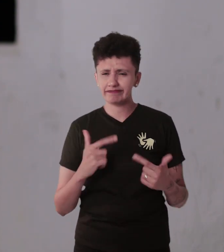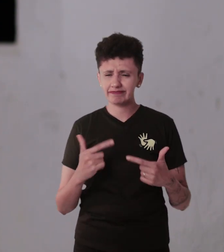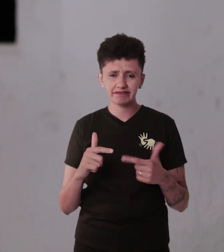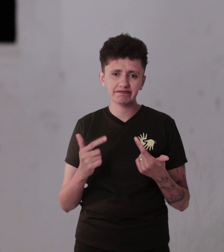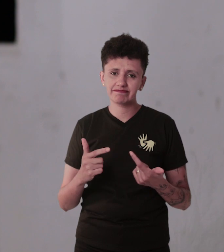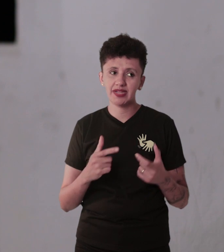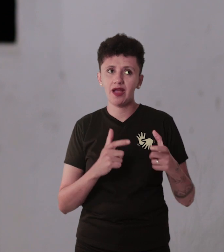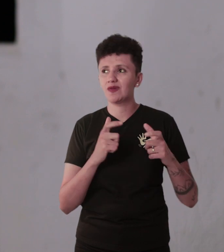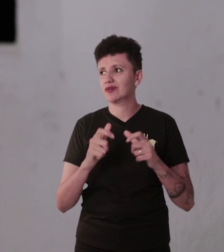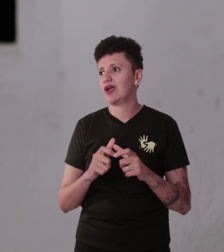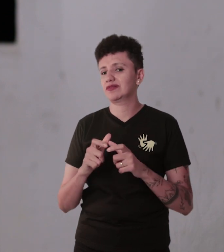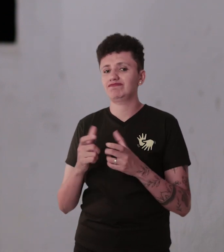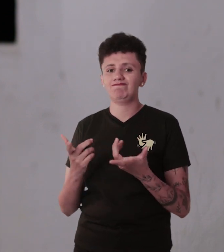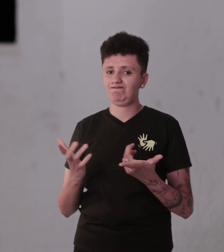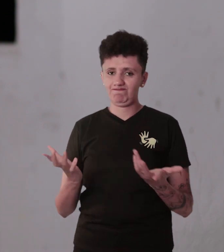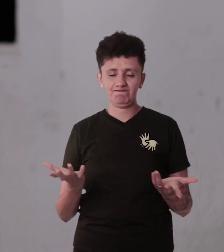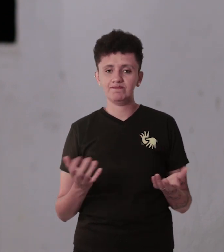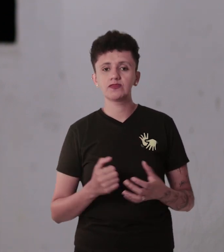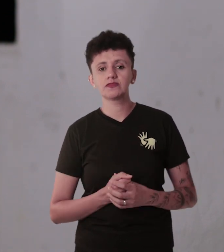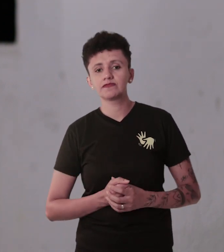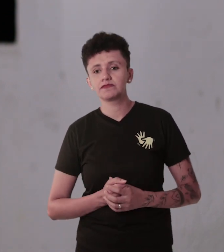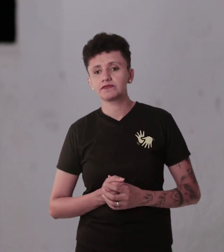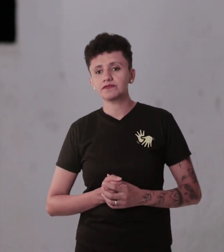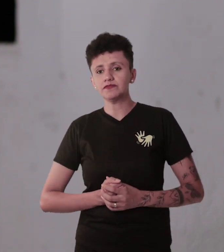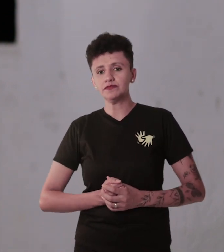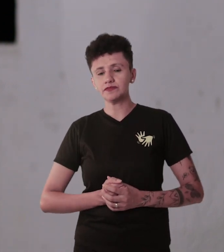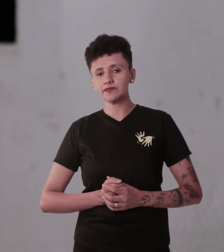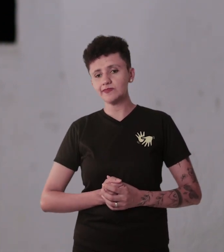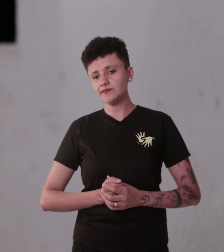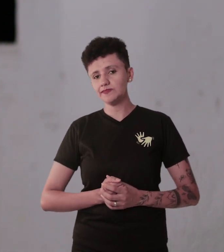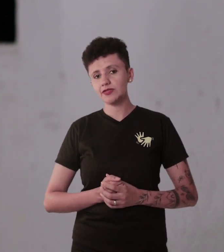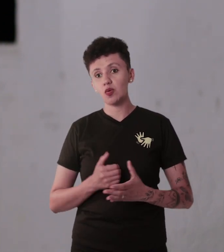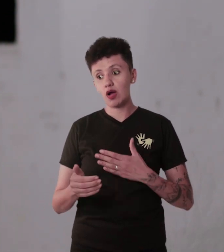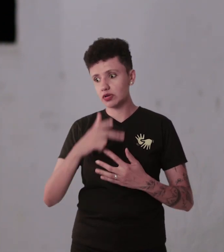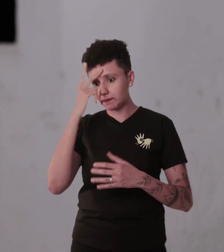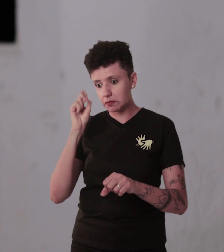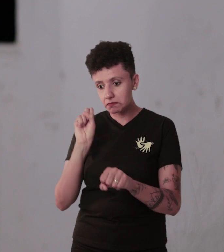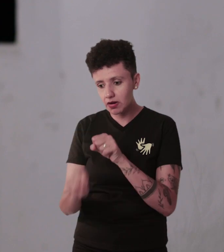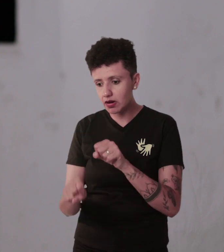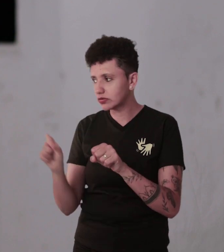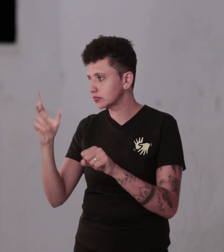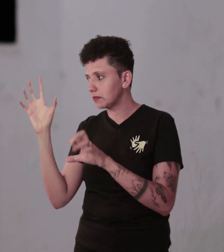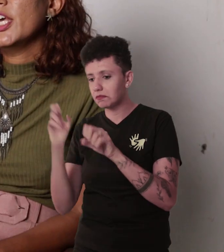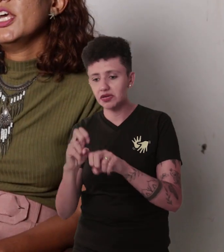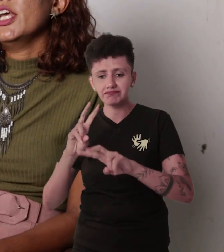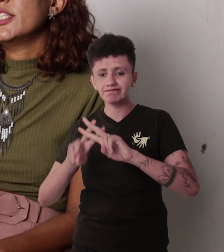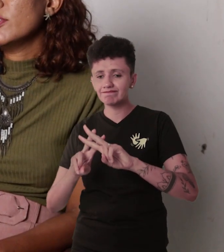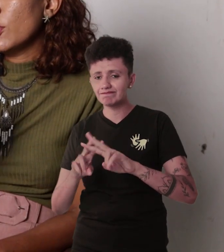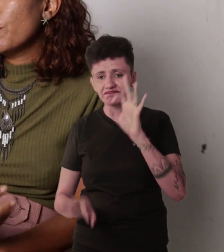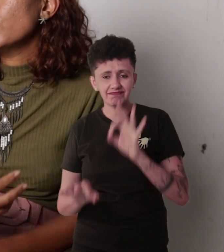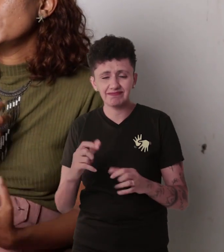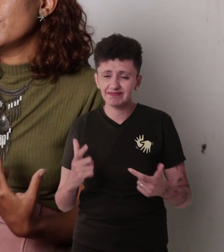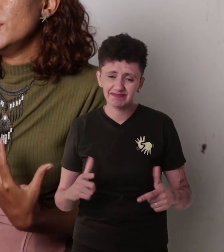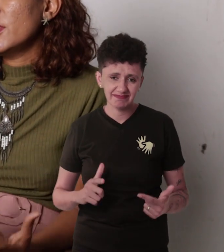não tinha uma justiça mais estruturada, principalmente para casos de homicídios, né? Essas coisas.